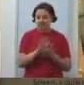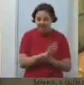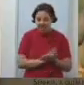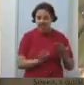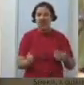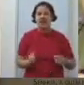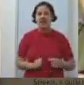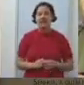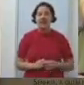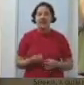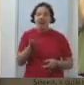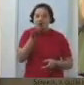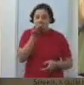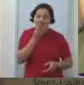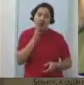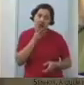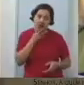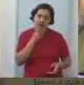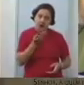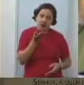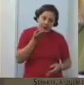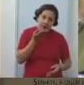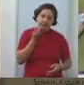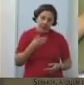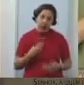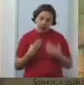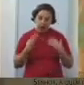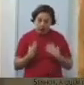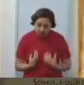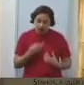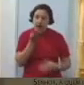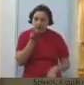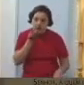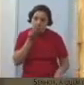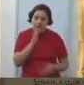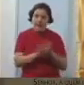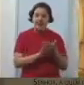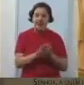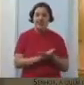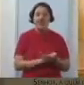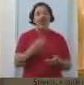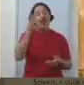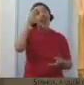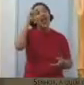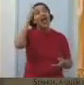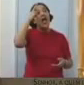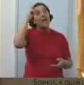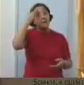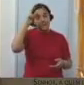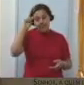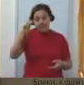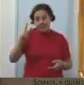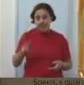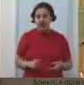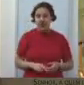E soprou meia hora. Aí lembrou, segundo versículo ali,